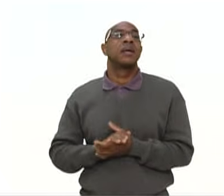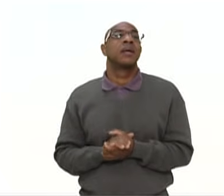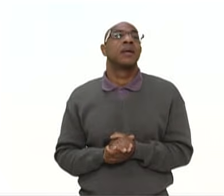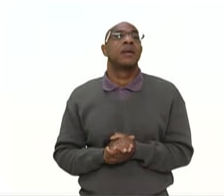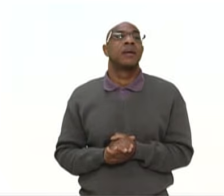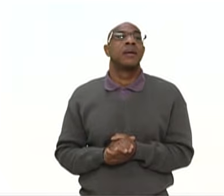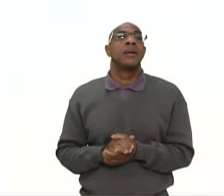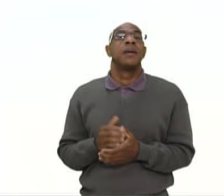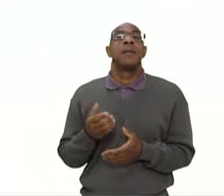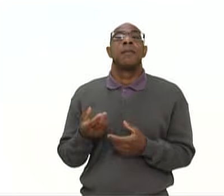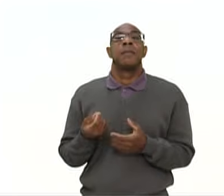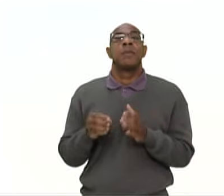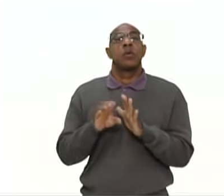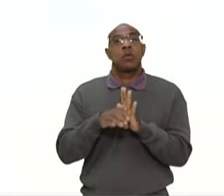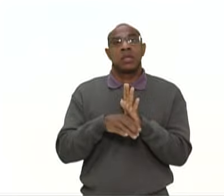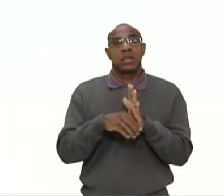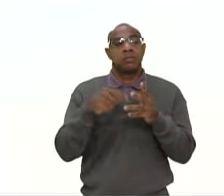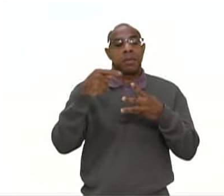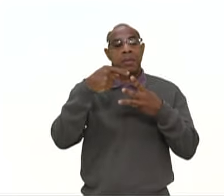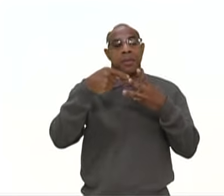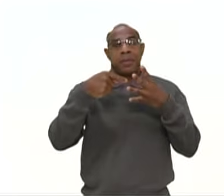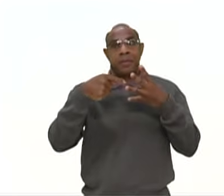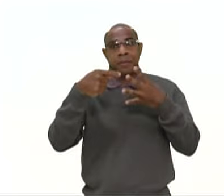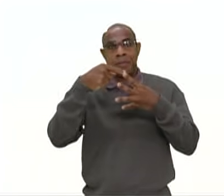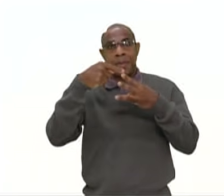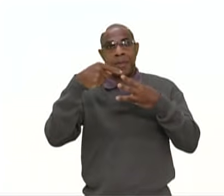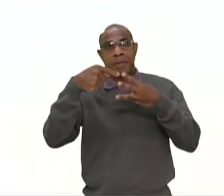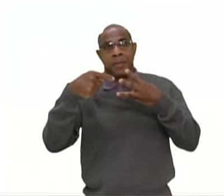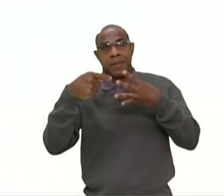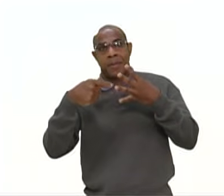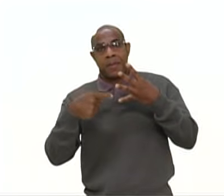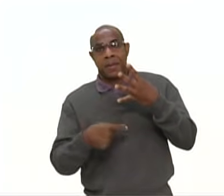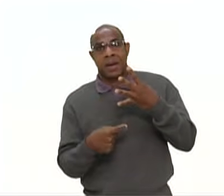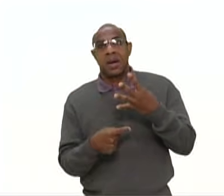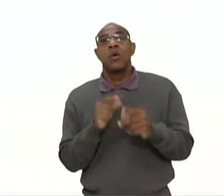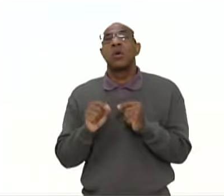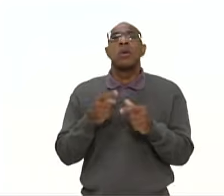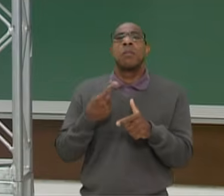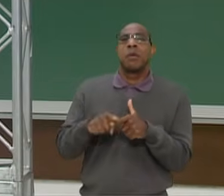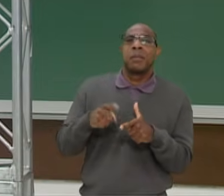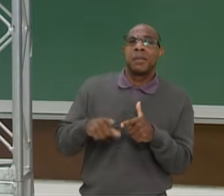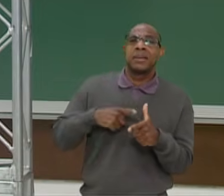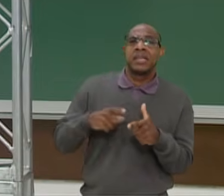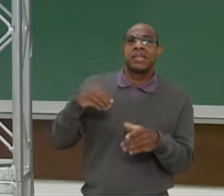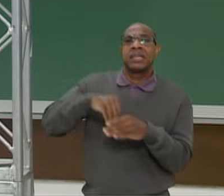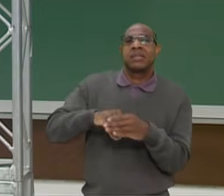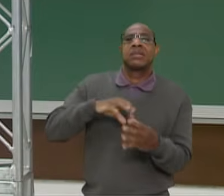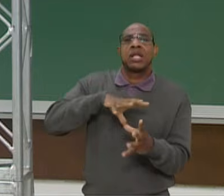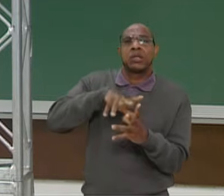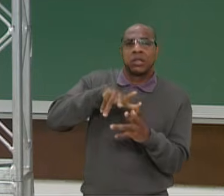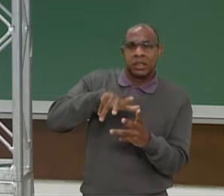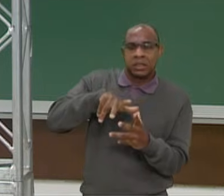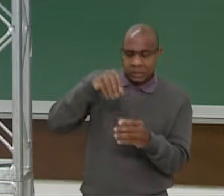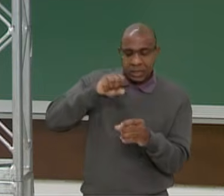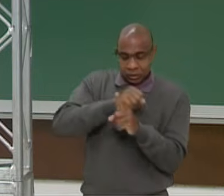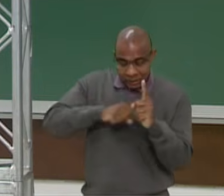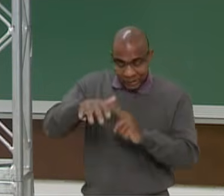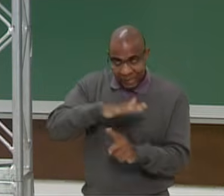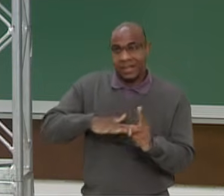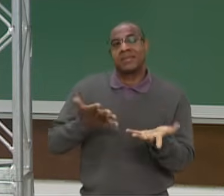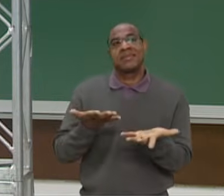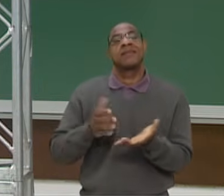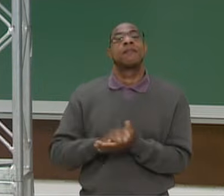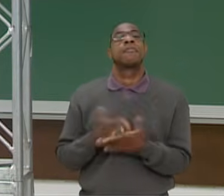primeiro conceitualmente de cada um deles, né? E dos danos que eles causam na sociedade, para as pessoas e tal. Então,